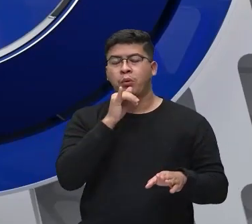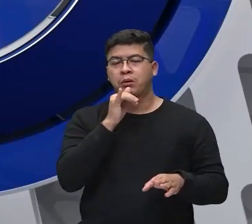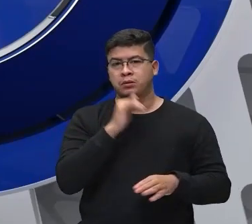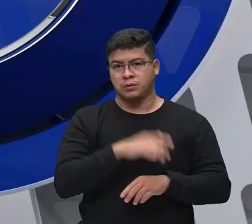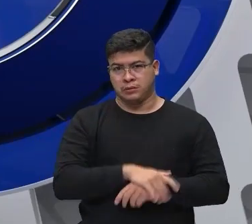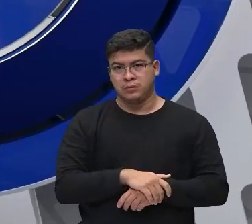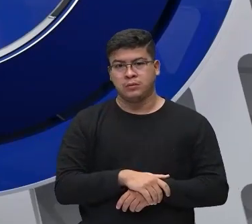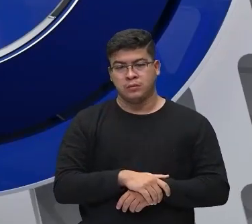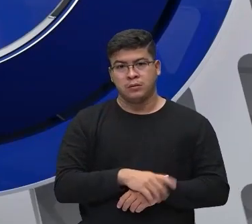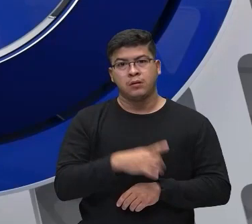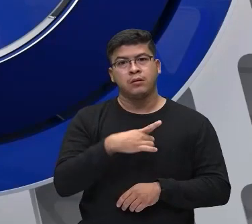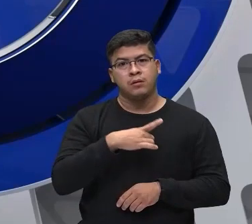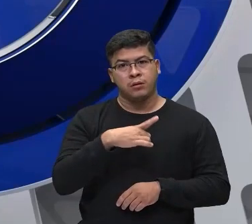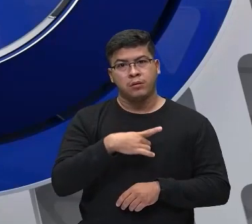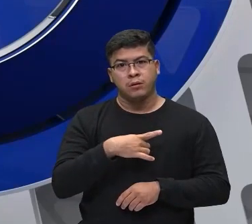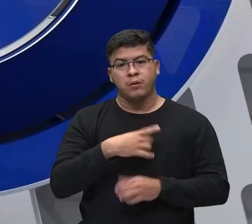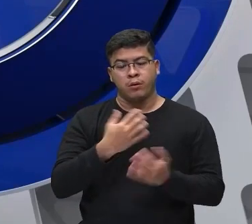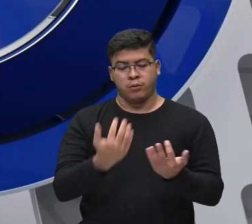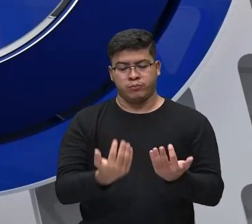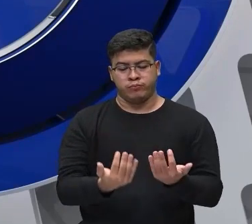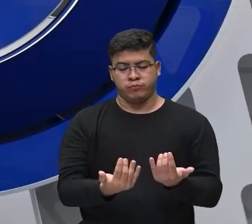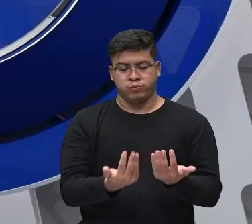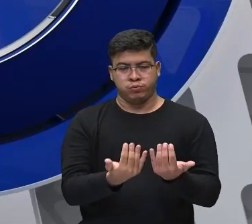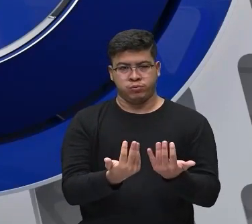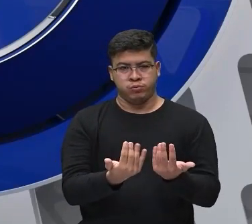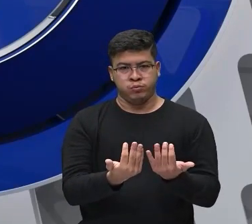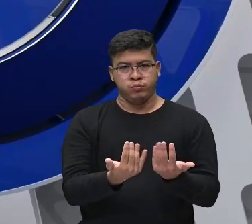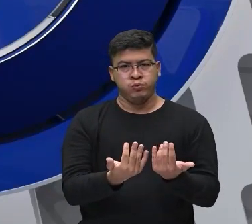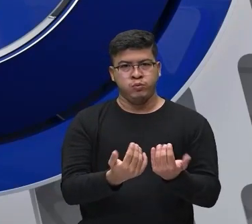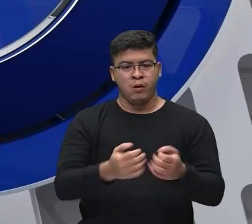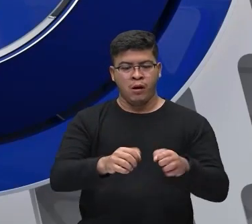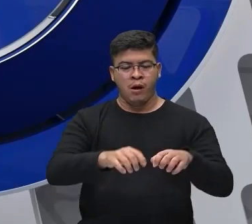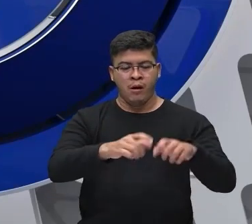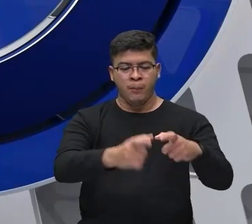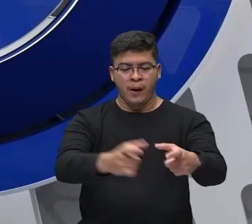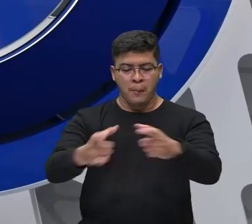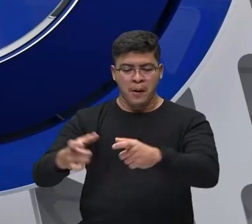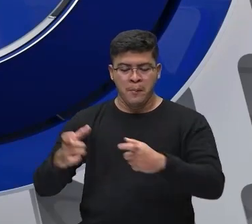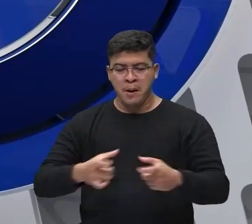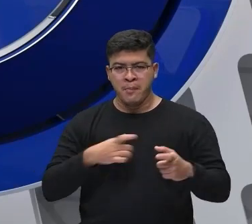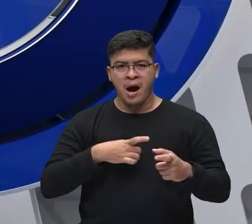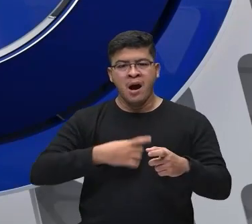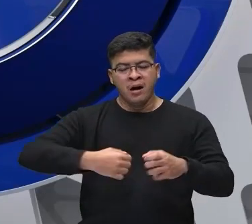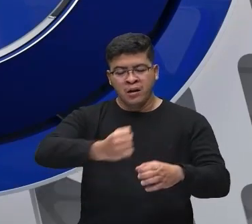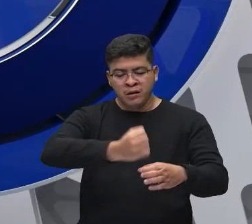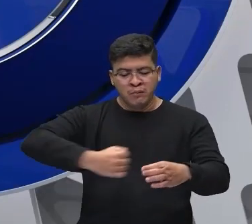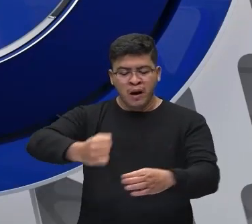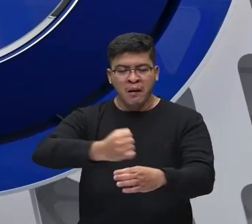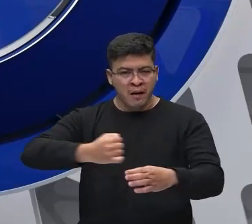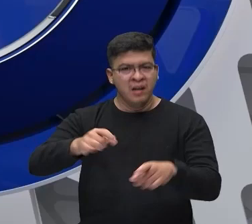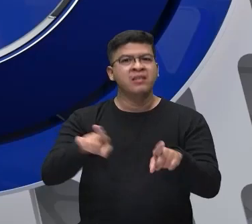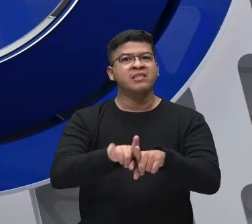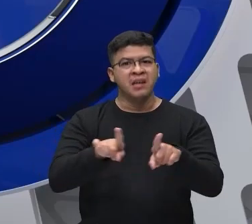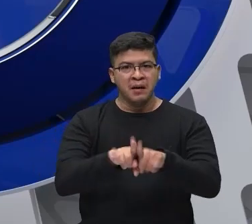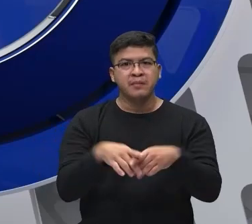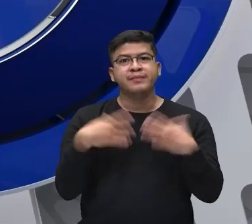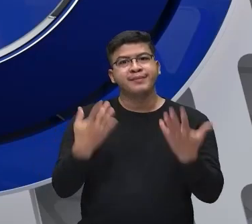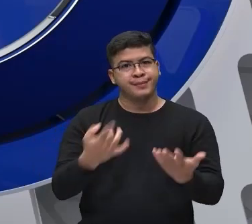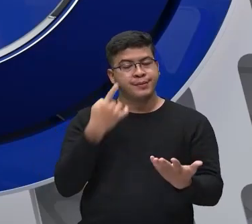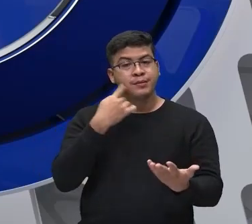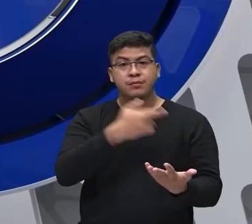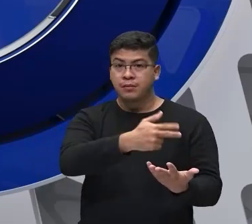em energia para a geração do calor e também em outros tipos de energia que chegam à